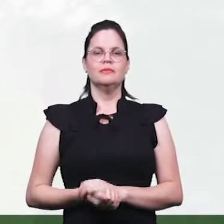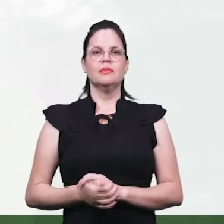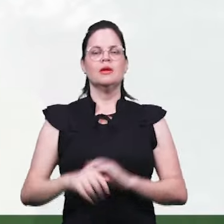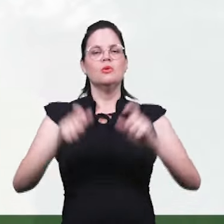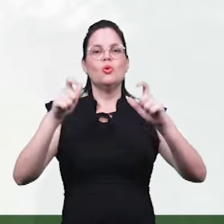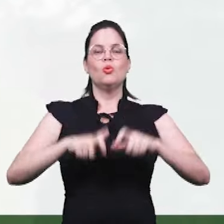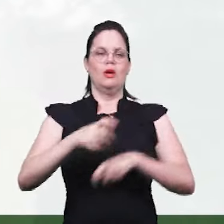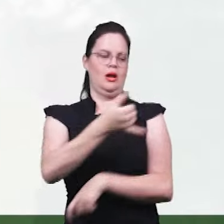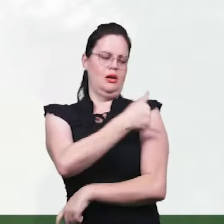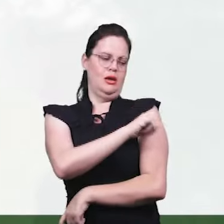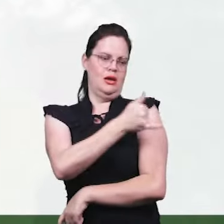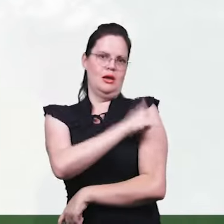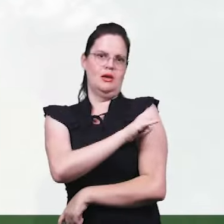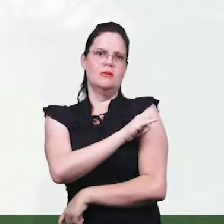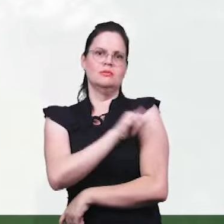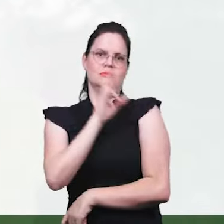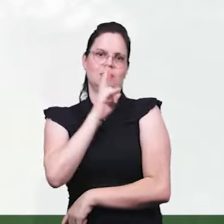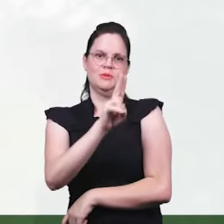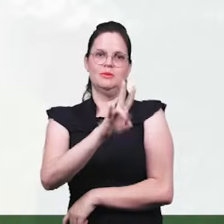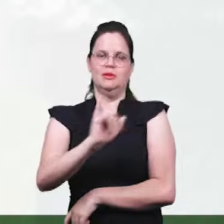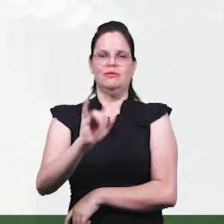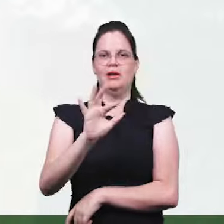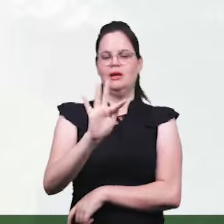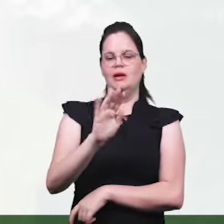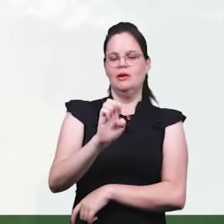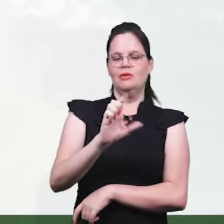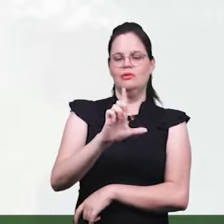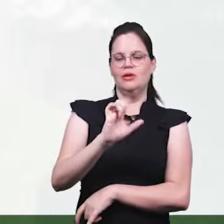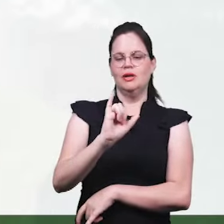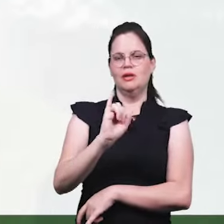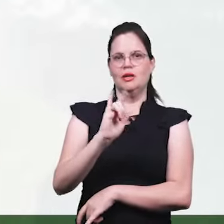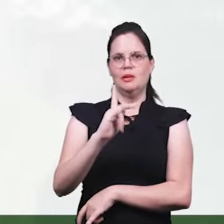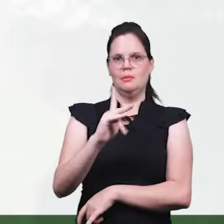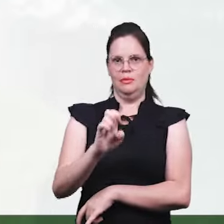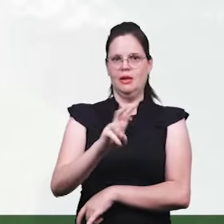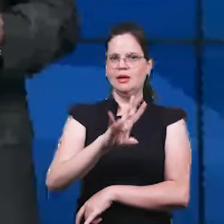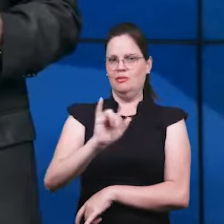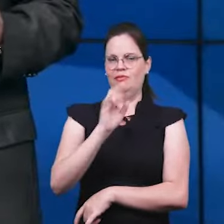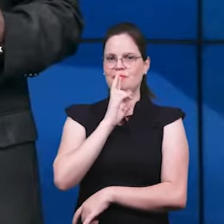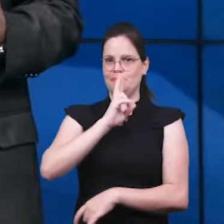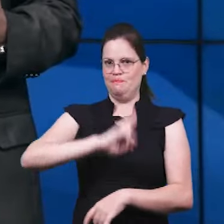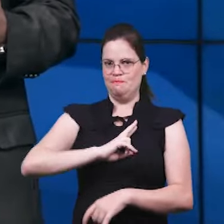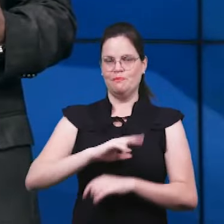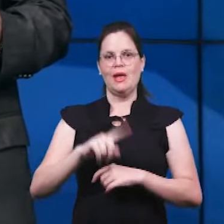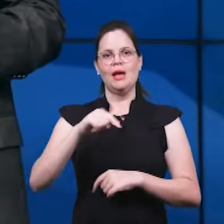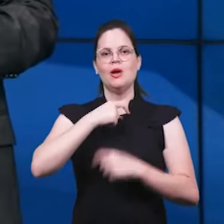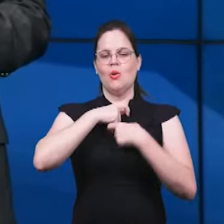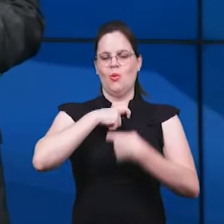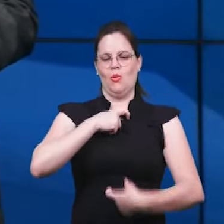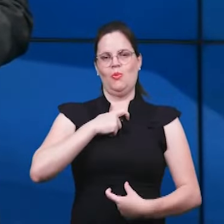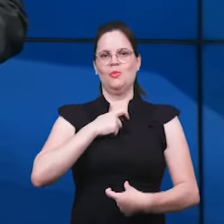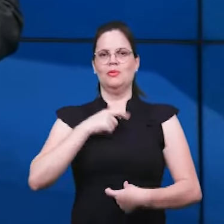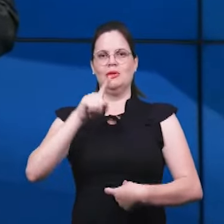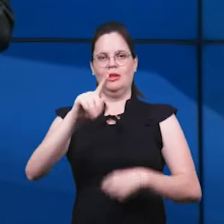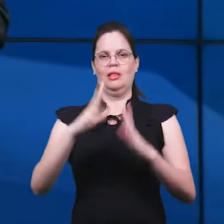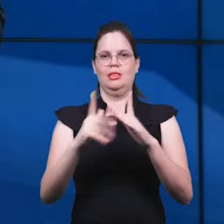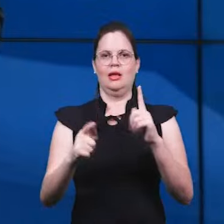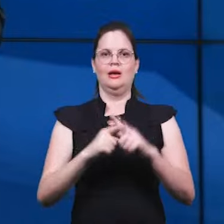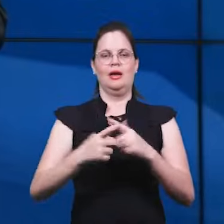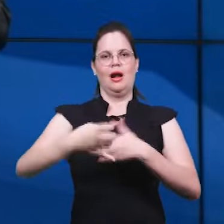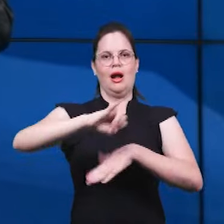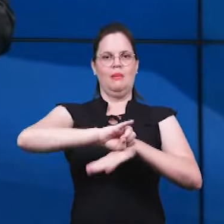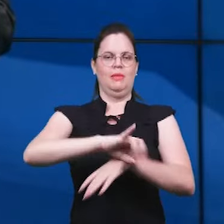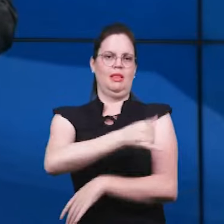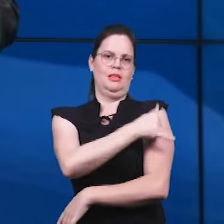de Janeiro. E quem vai responder é o Felipe Piccone. O Felipe Piccone é obreiro da nossa igreja lá